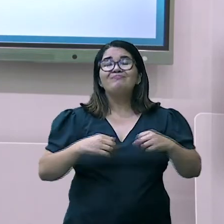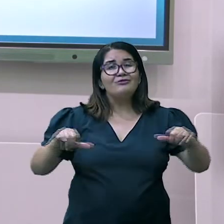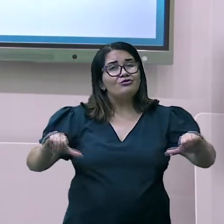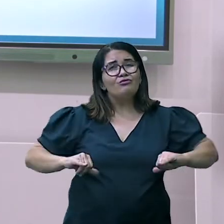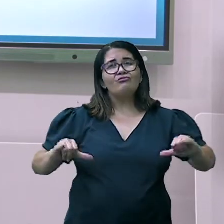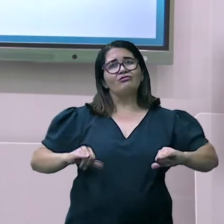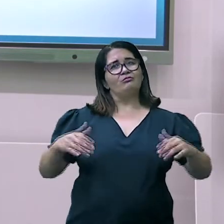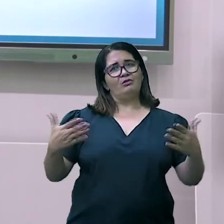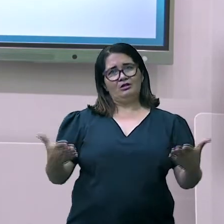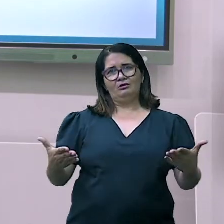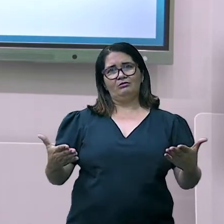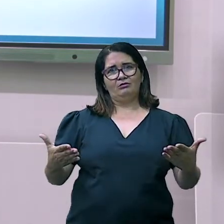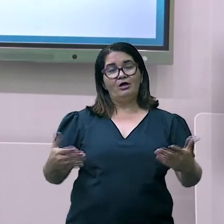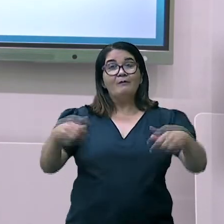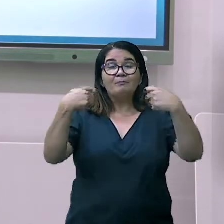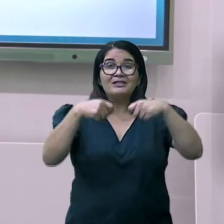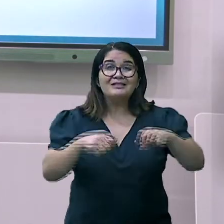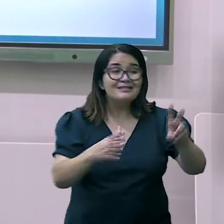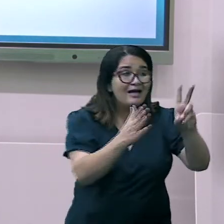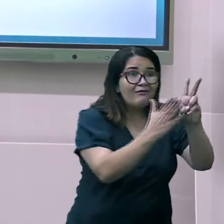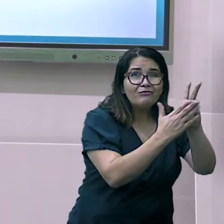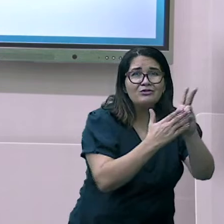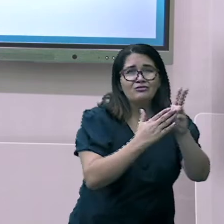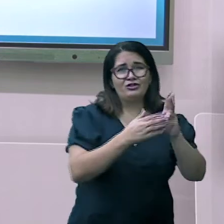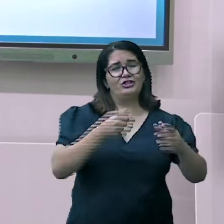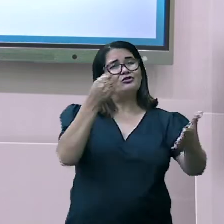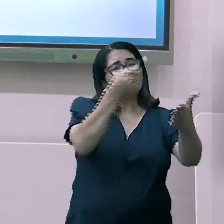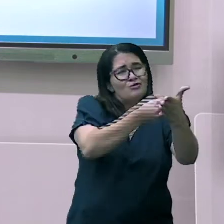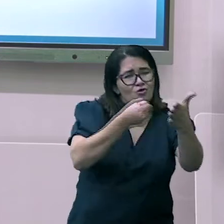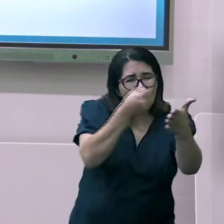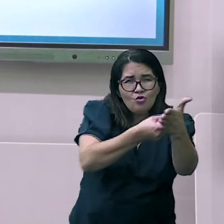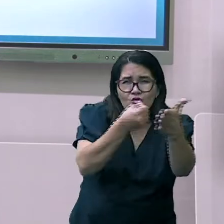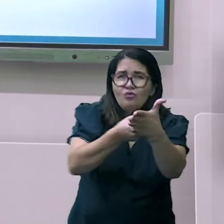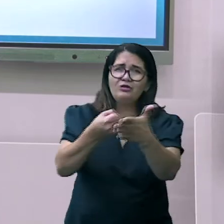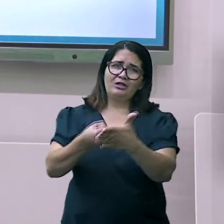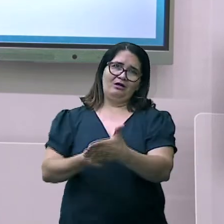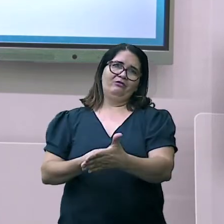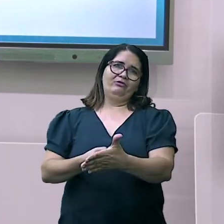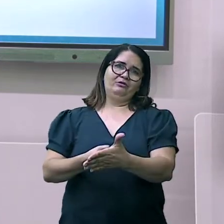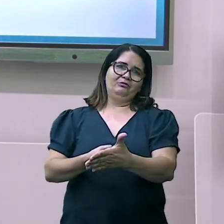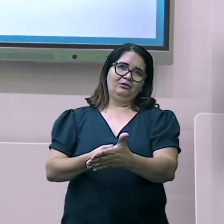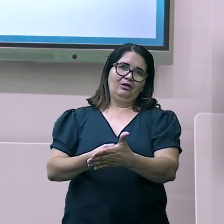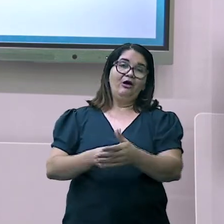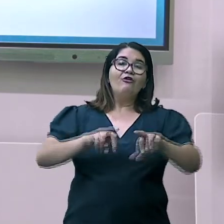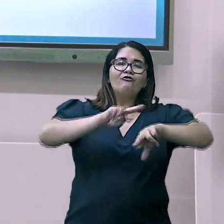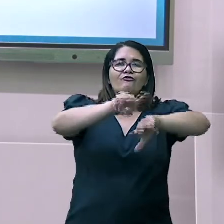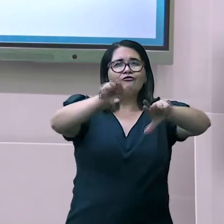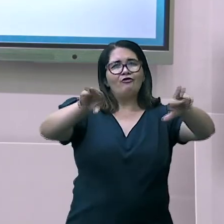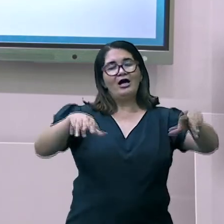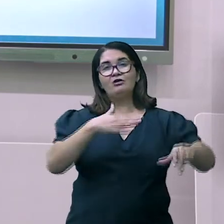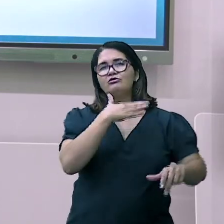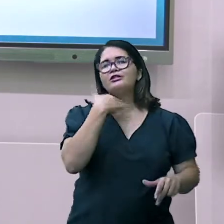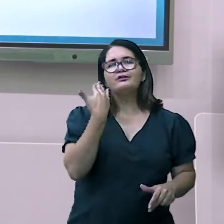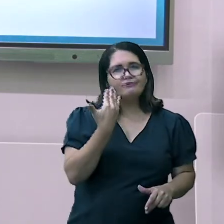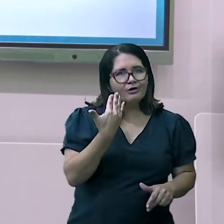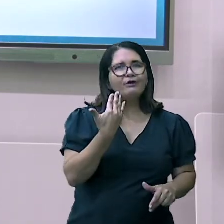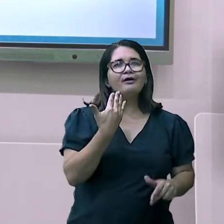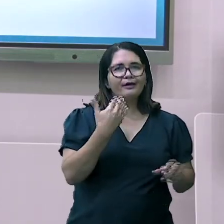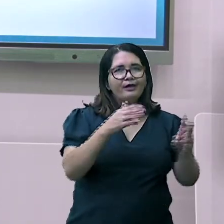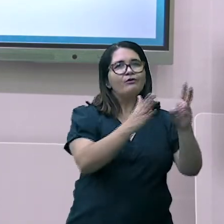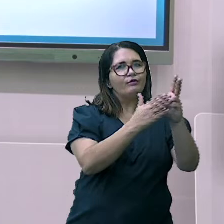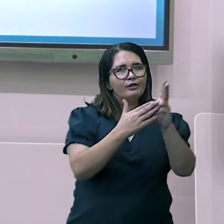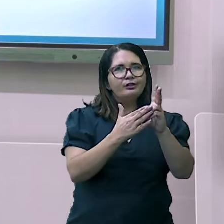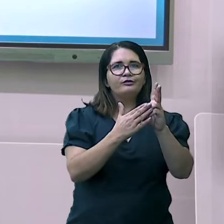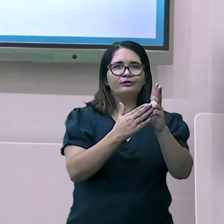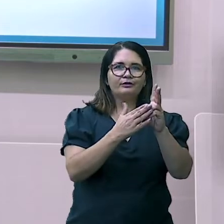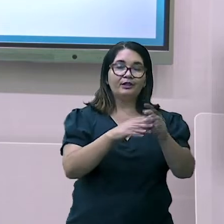para poder ocupar aquelas terras. Só que essa luta só ganhou força no século XX. Olha quanto tempo